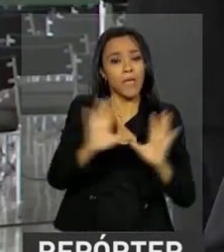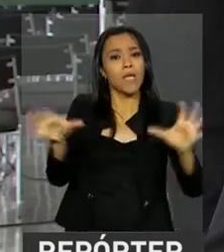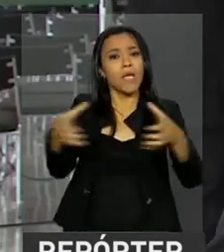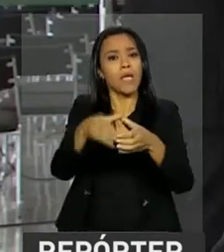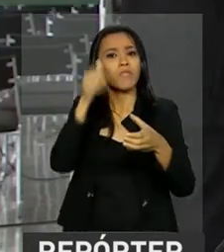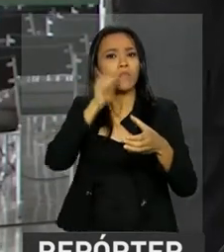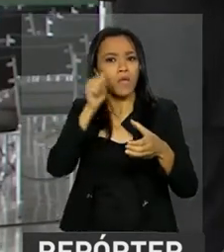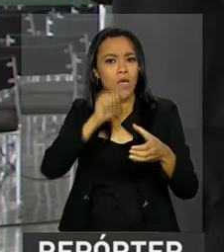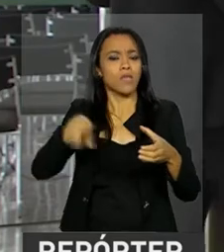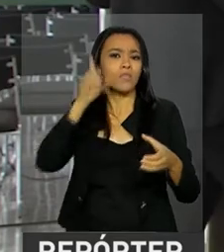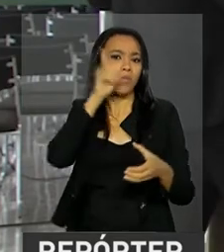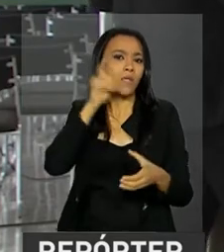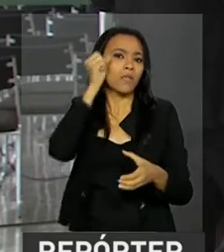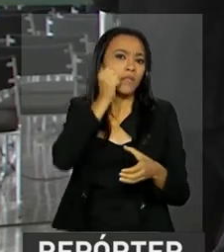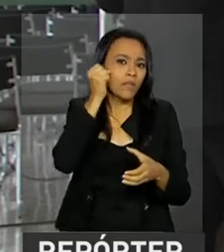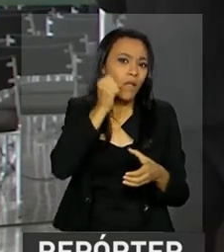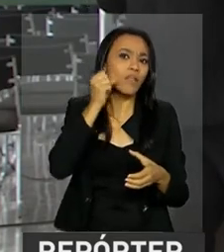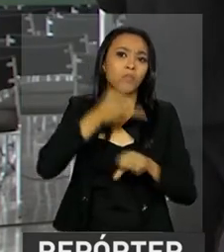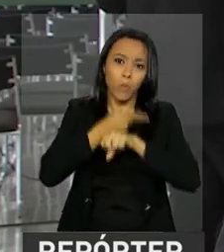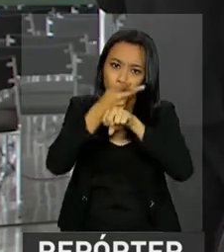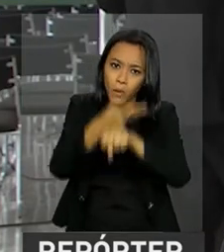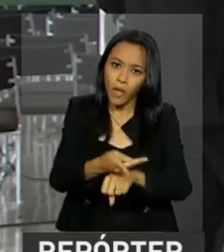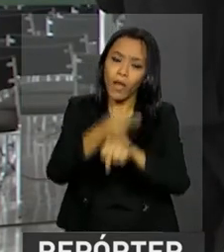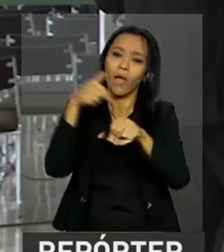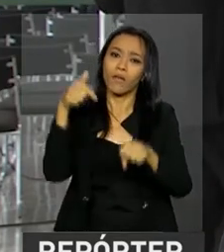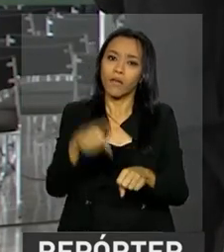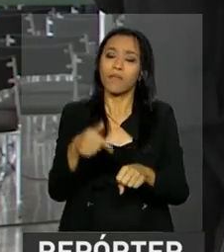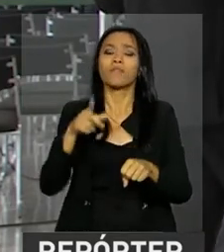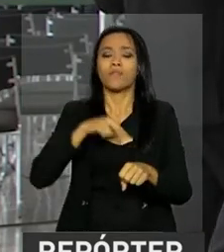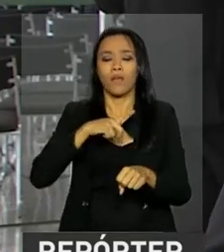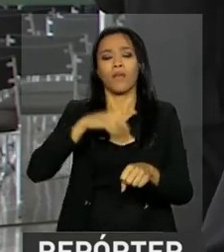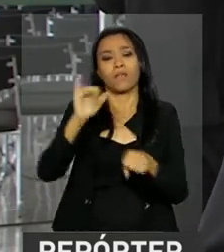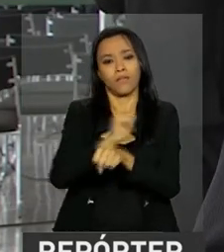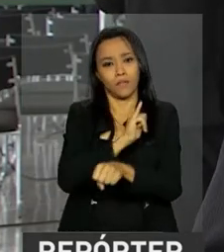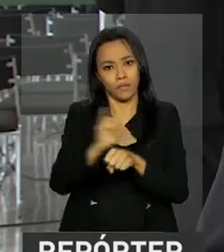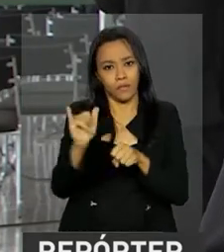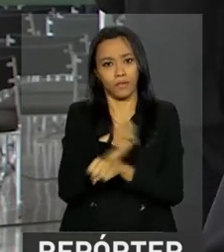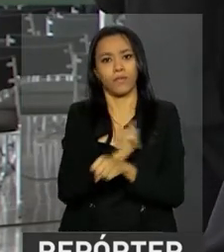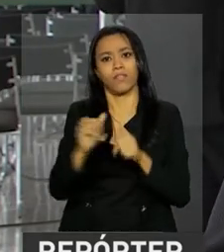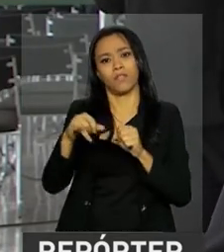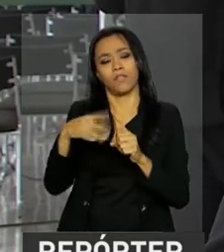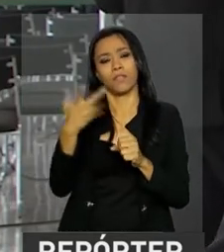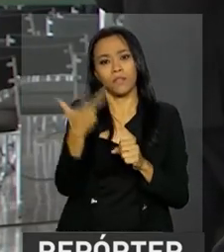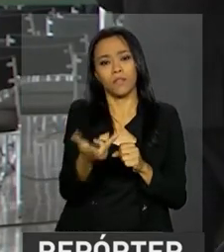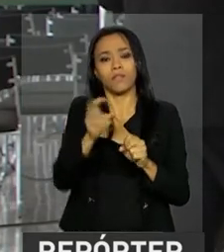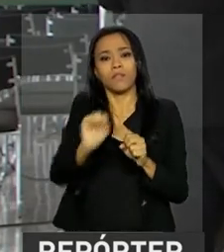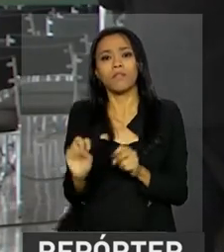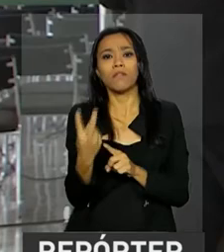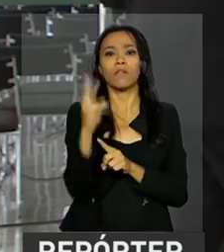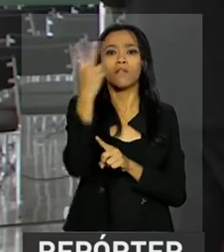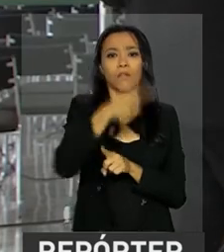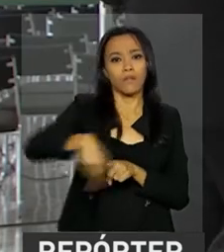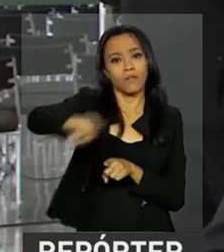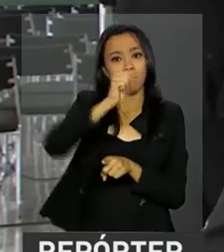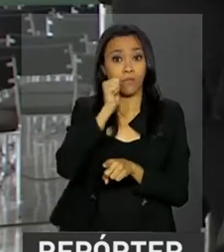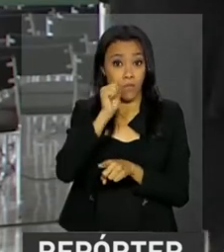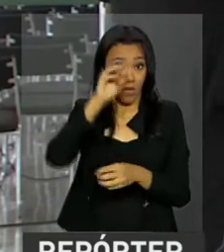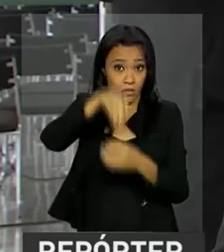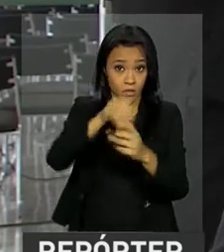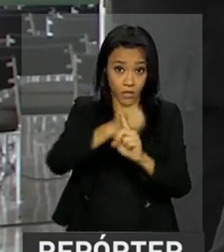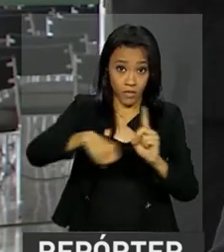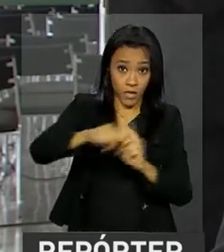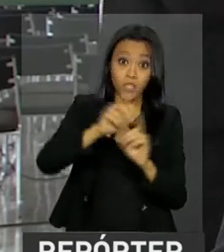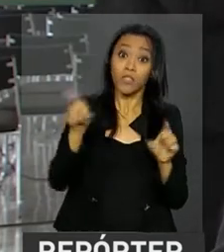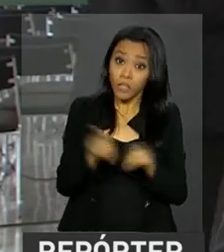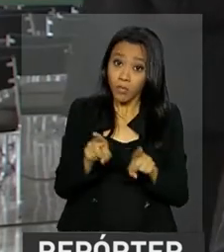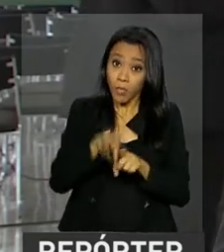de medidas como essa disse que há mecanismos de valorização das mulheres em toda a sociedade e lembrou